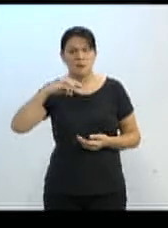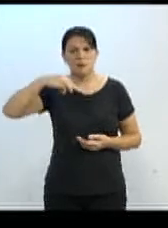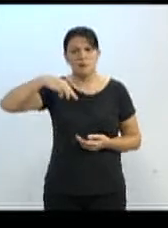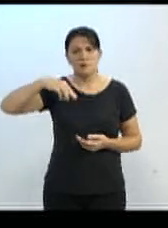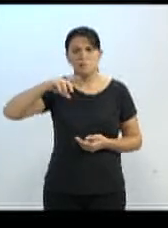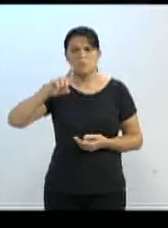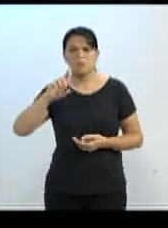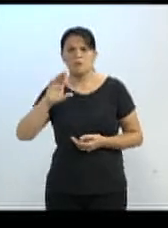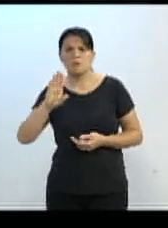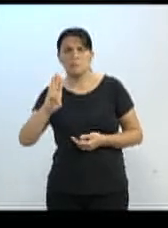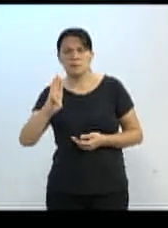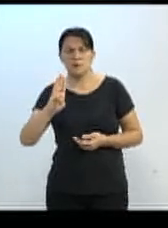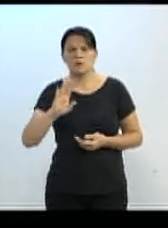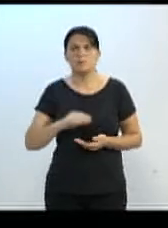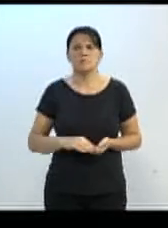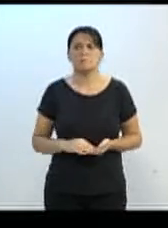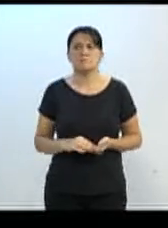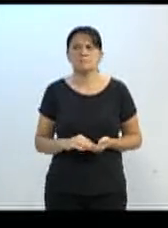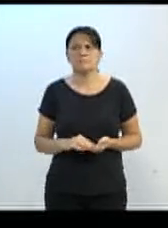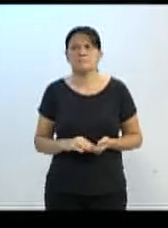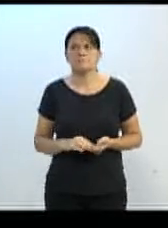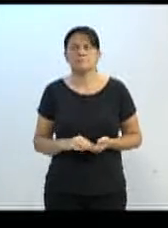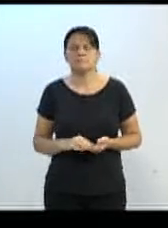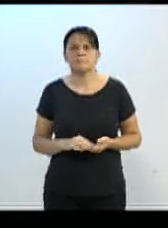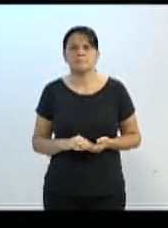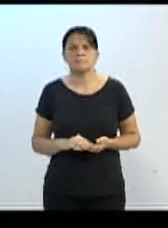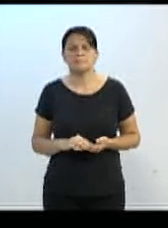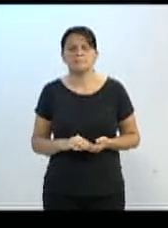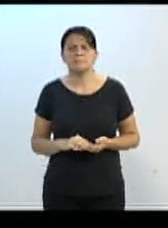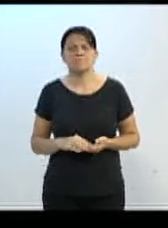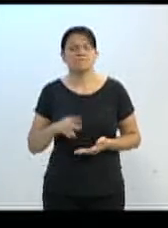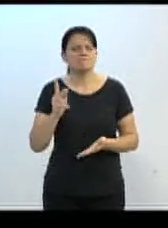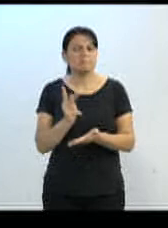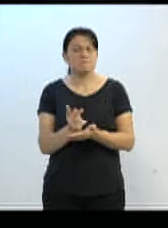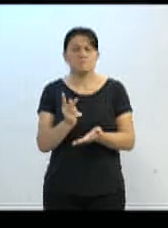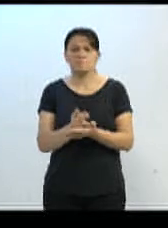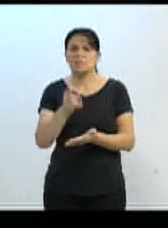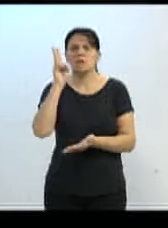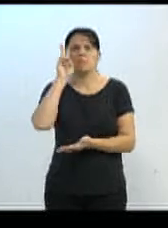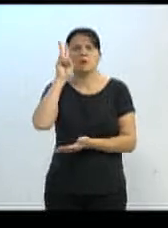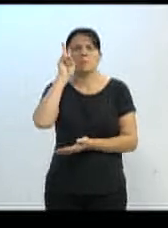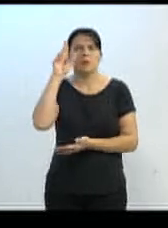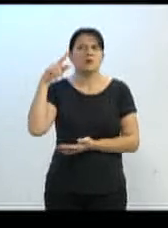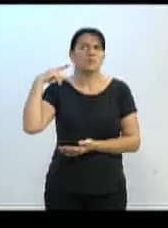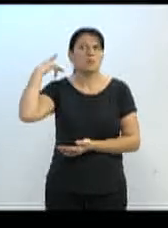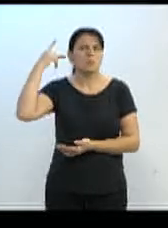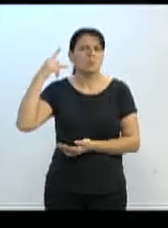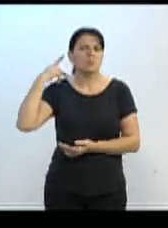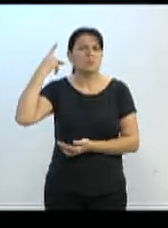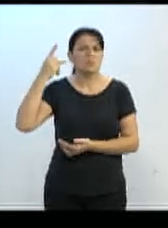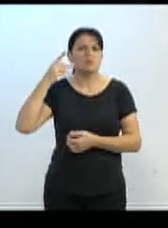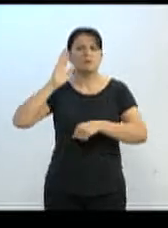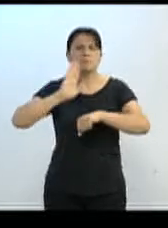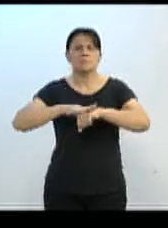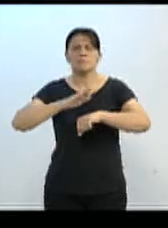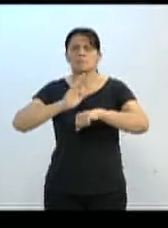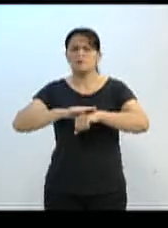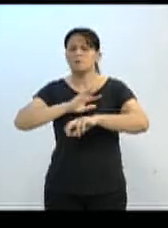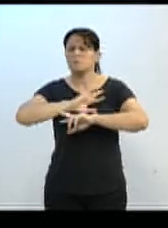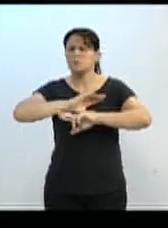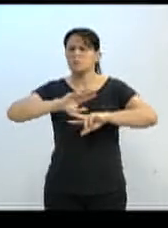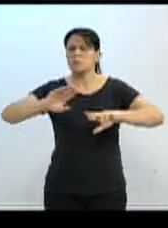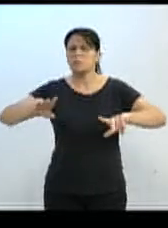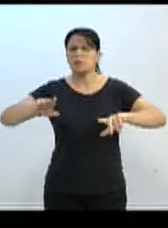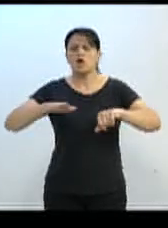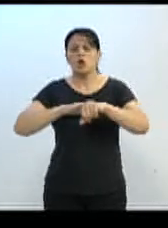e na política Catarinense Cacildo será lembrado como um político realizador de